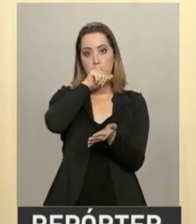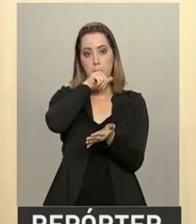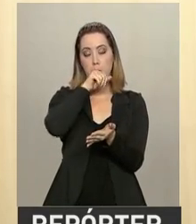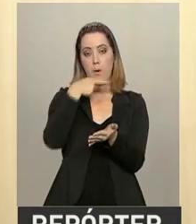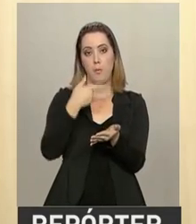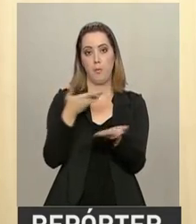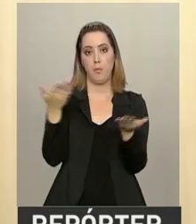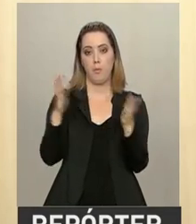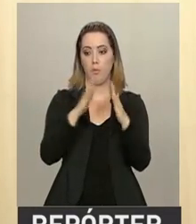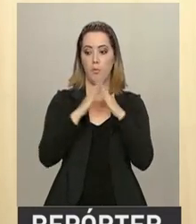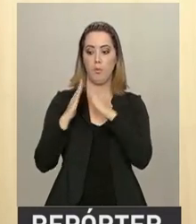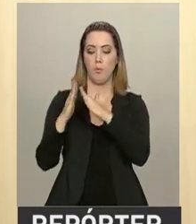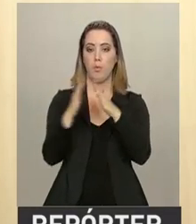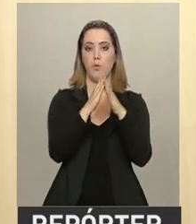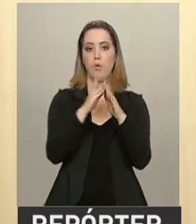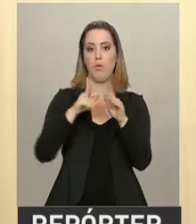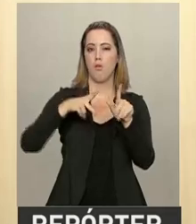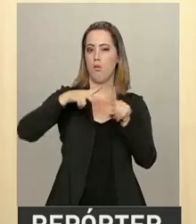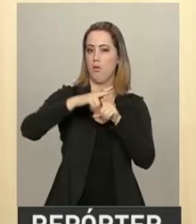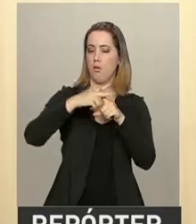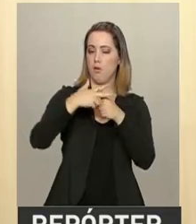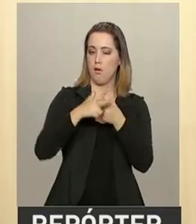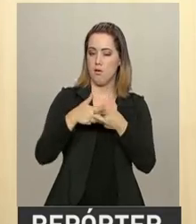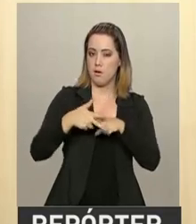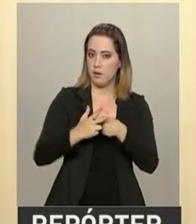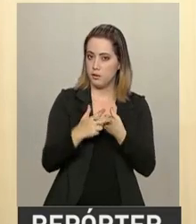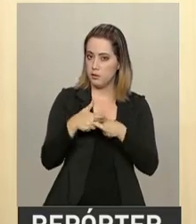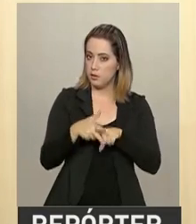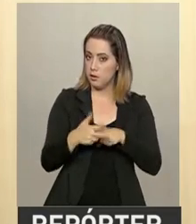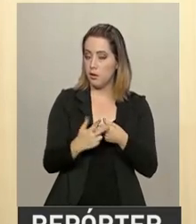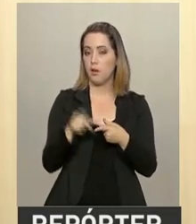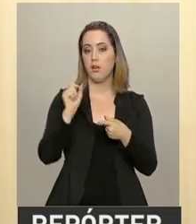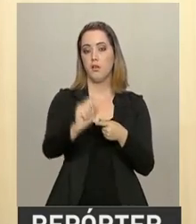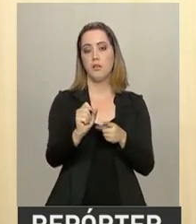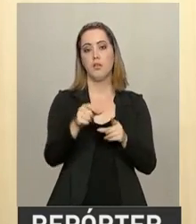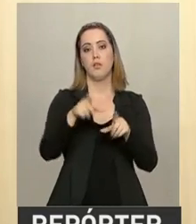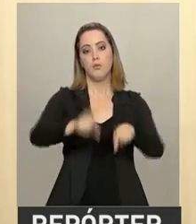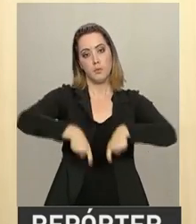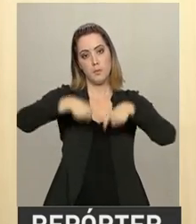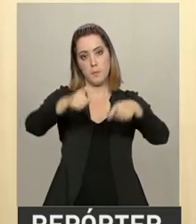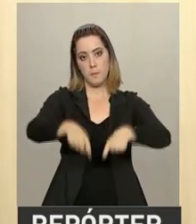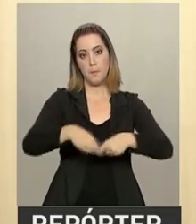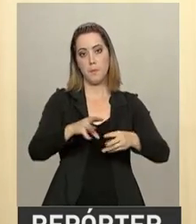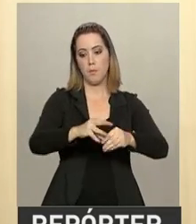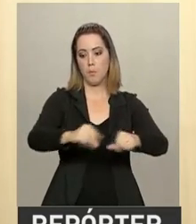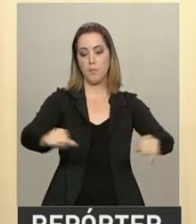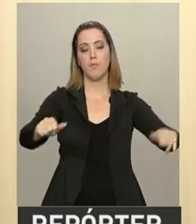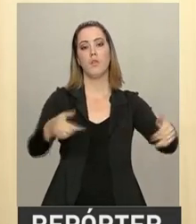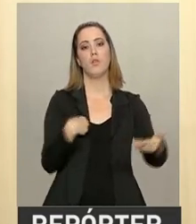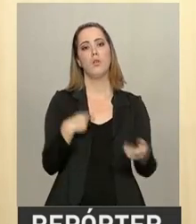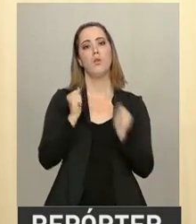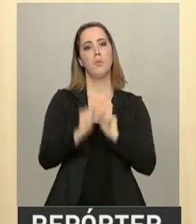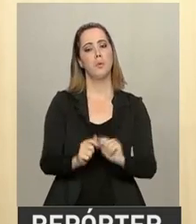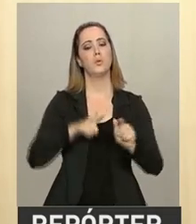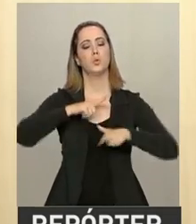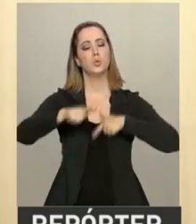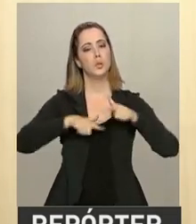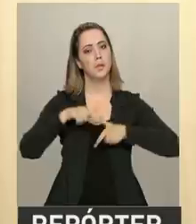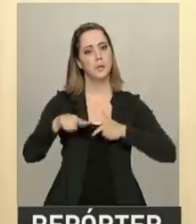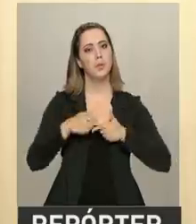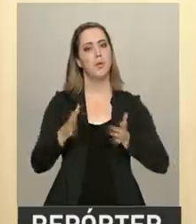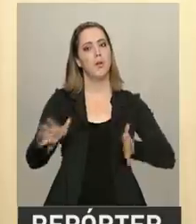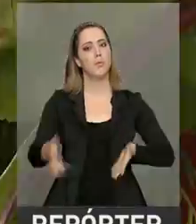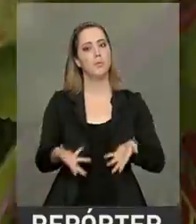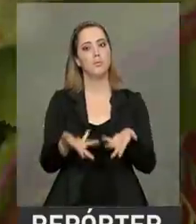né na reforma agrária são políticas que garantem um espaço de reprodução pra mulher né Que ela possa trabalhar possa